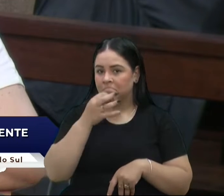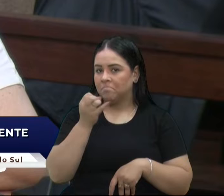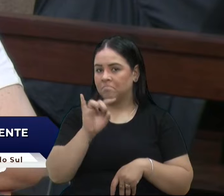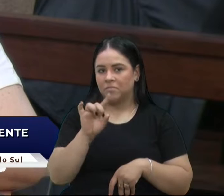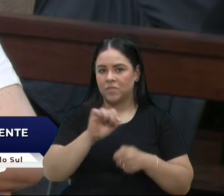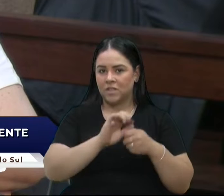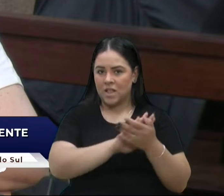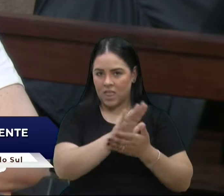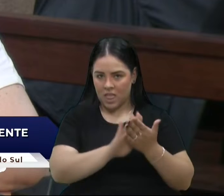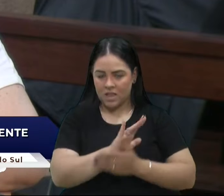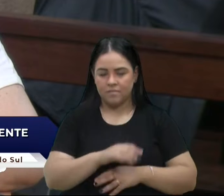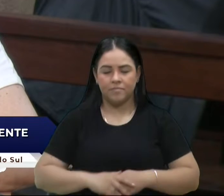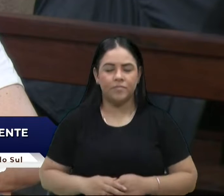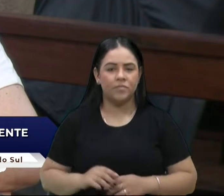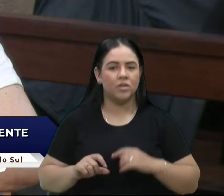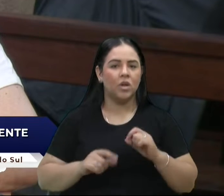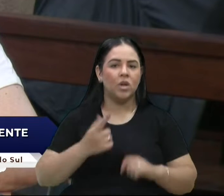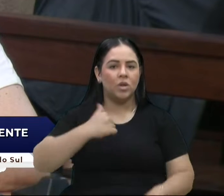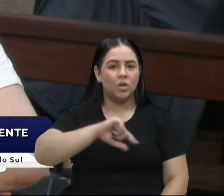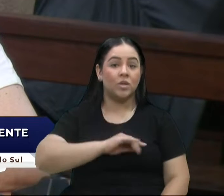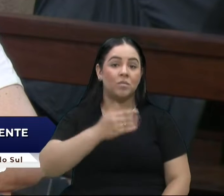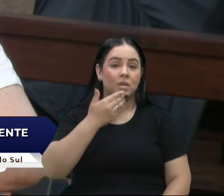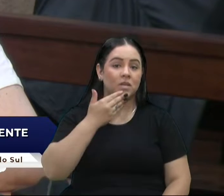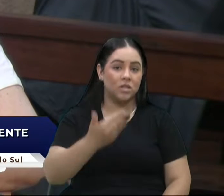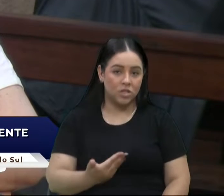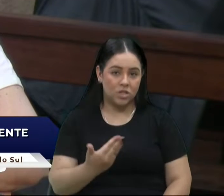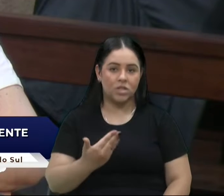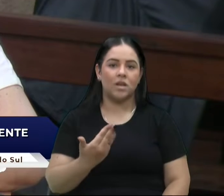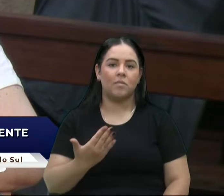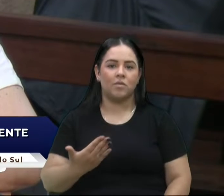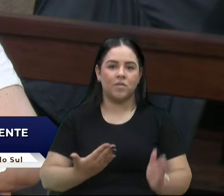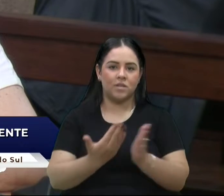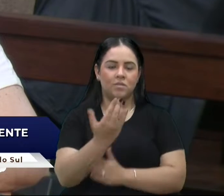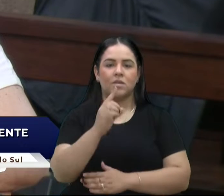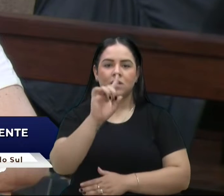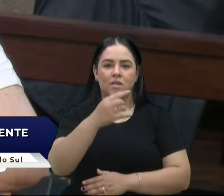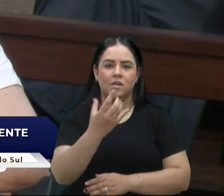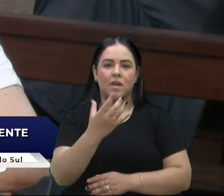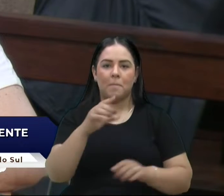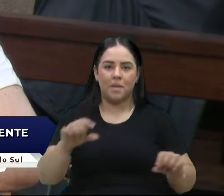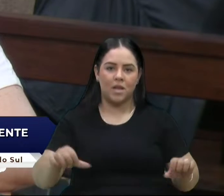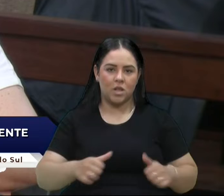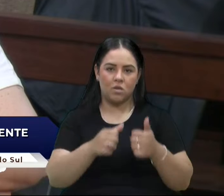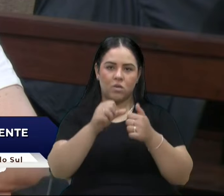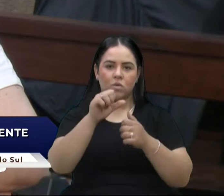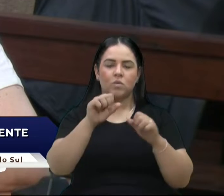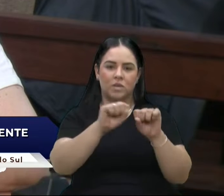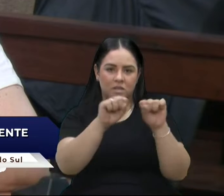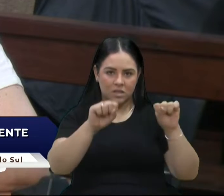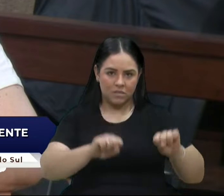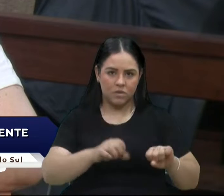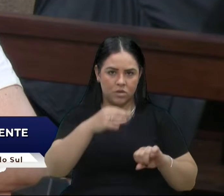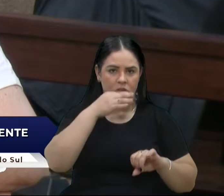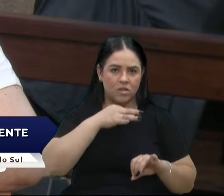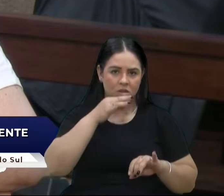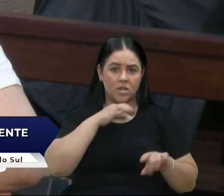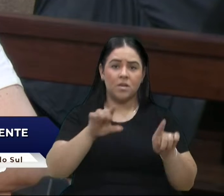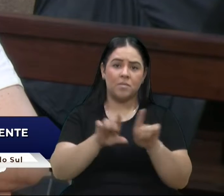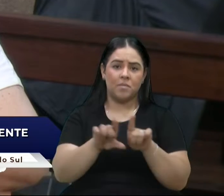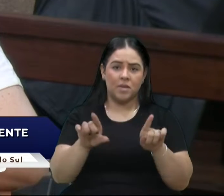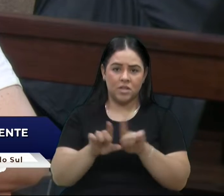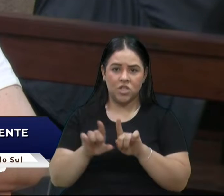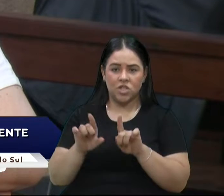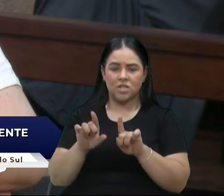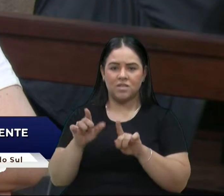Então, eu acho que a boa notícia é que a gente pediu habilitação em hemodiálise, que é um gargalo para o sistema de Caxias, pediu habilitação em oncologia,